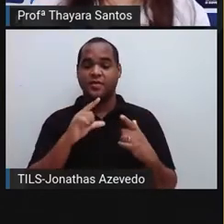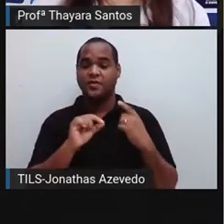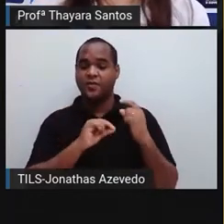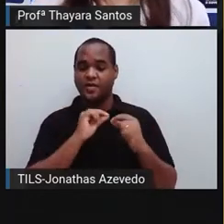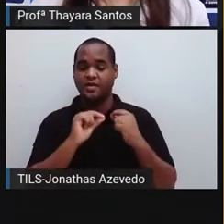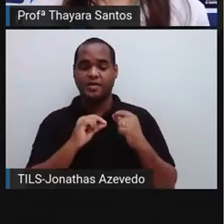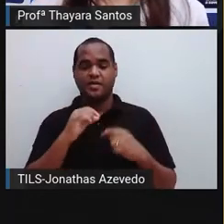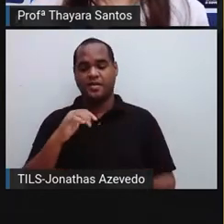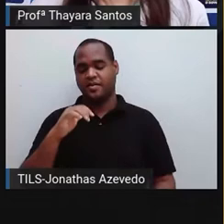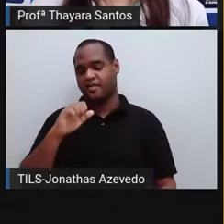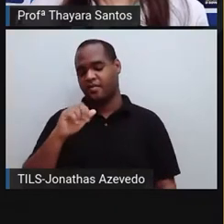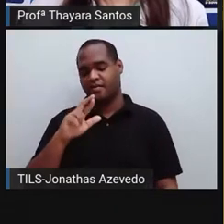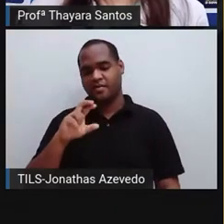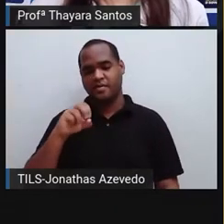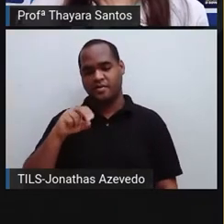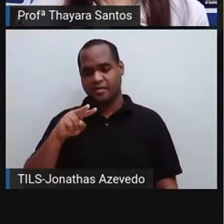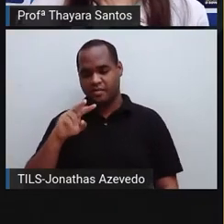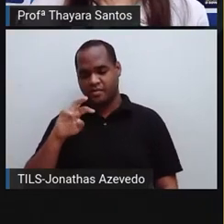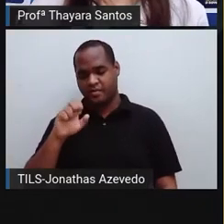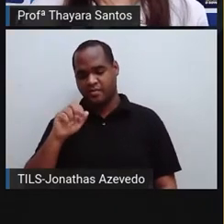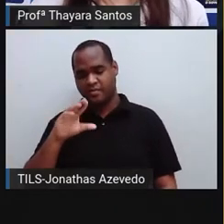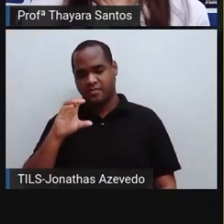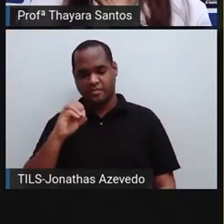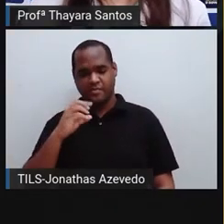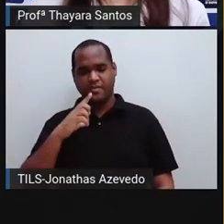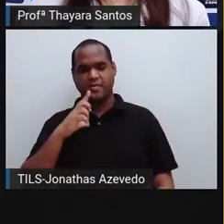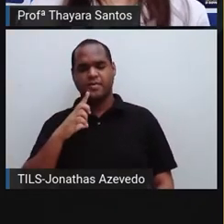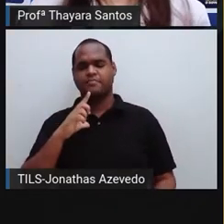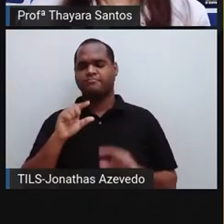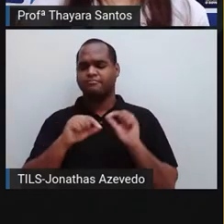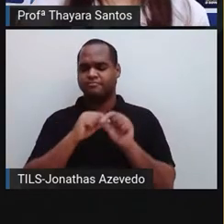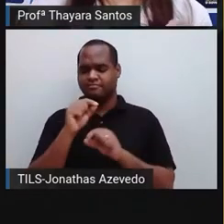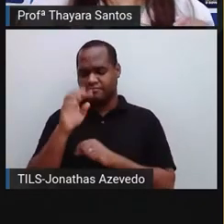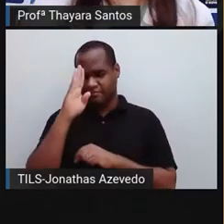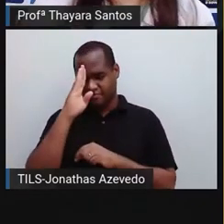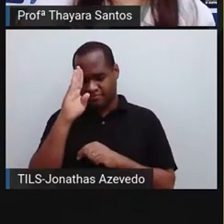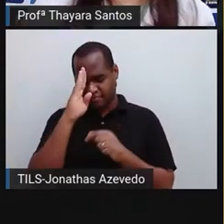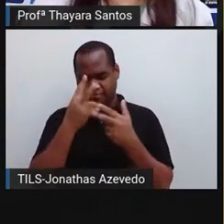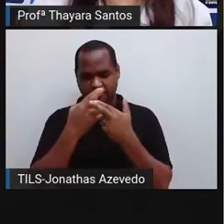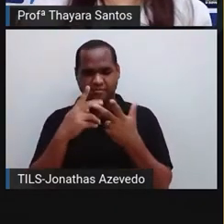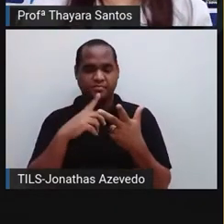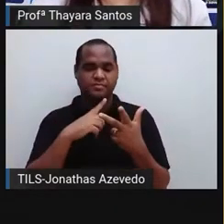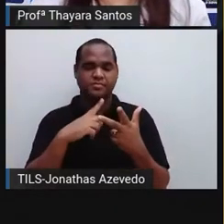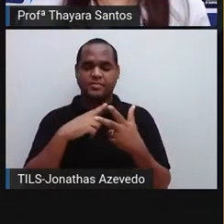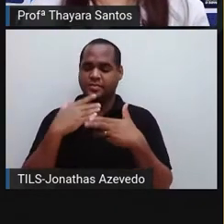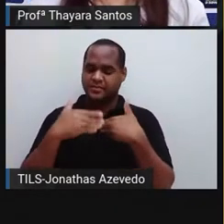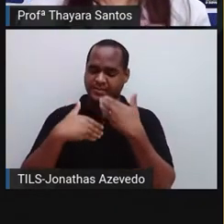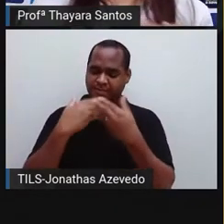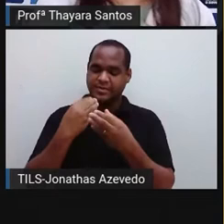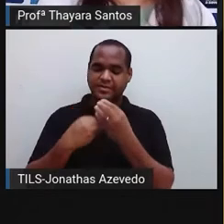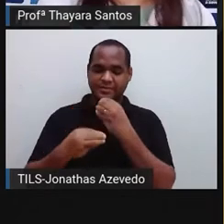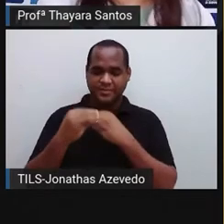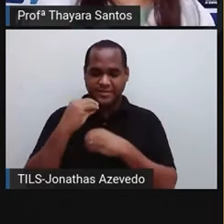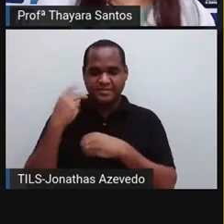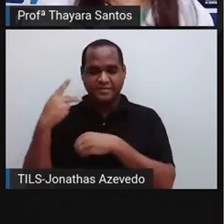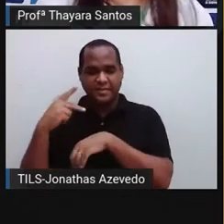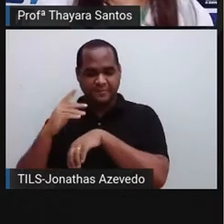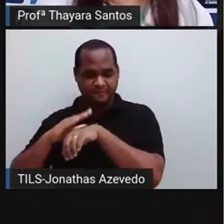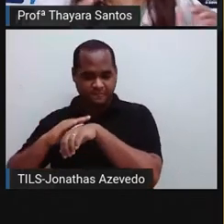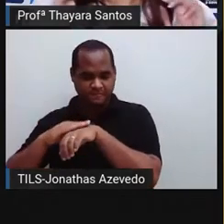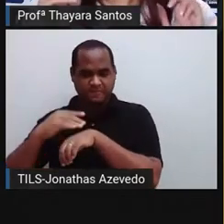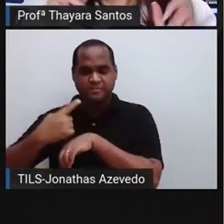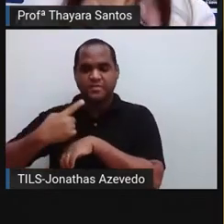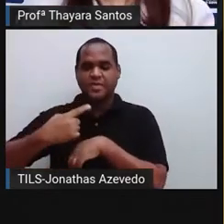carnívoro. Então, esse consumidor secundário é um animal carnívoro que foi lá e se alimentou do consumidor